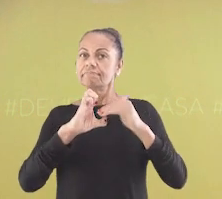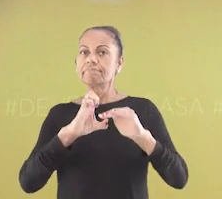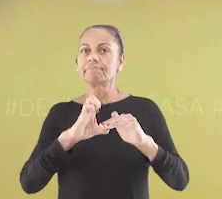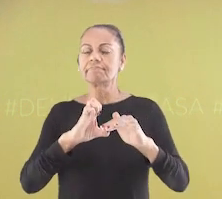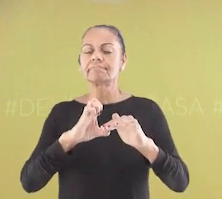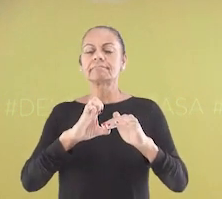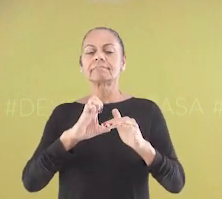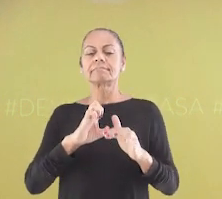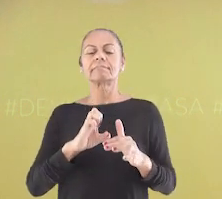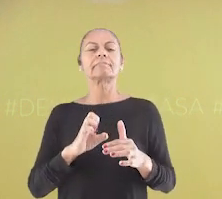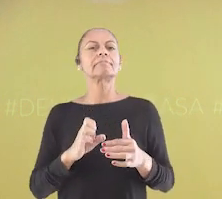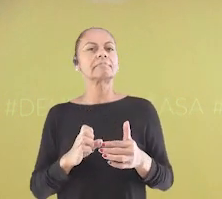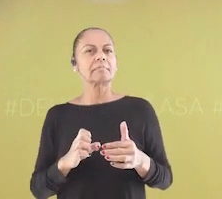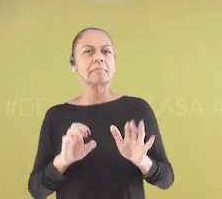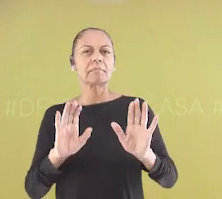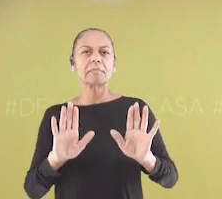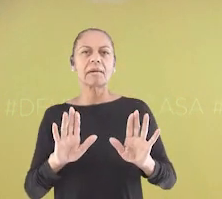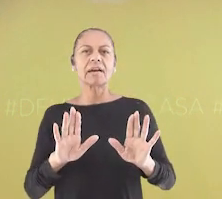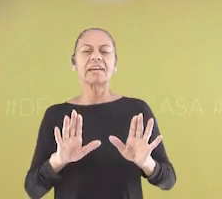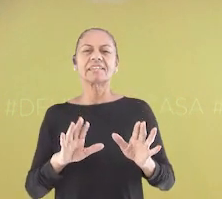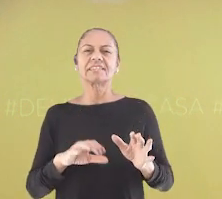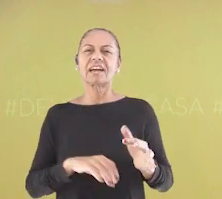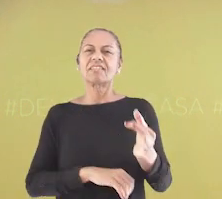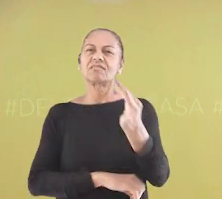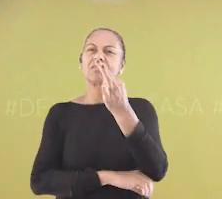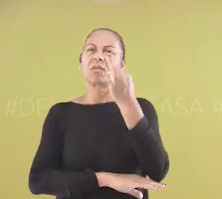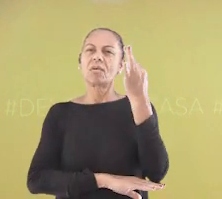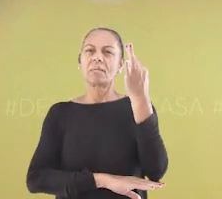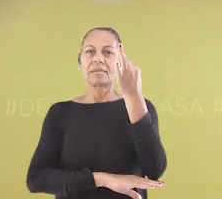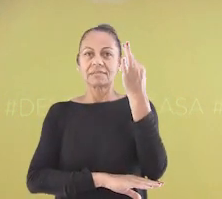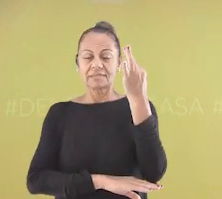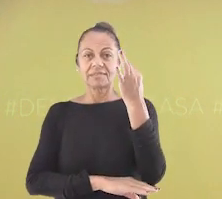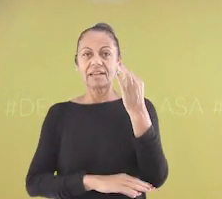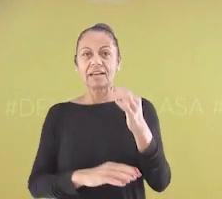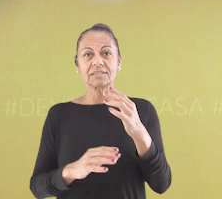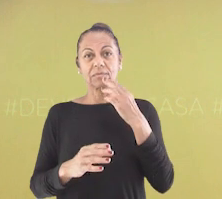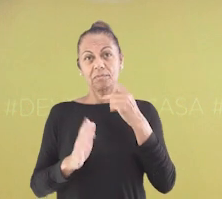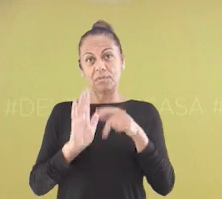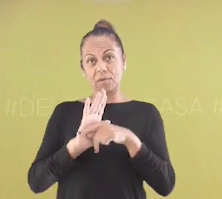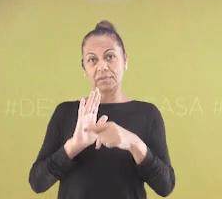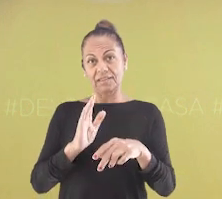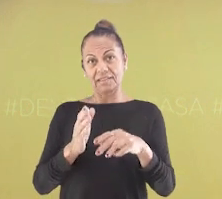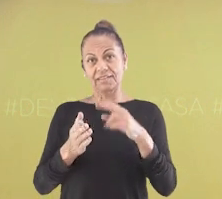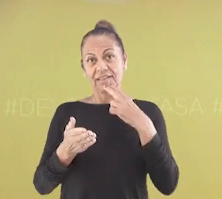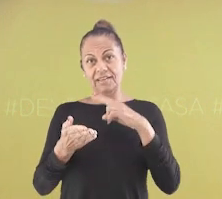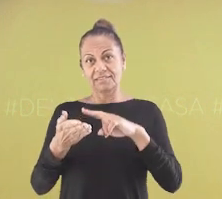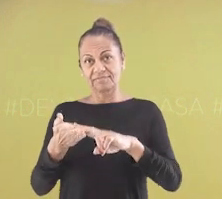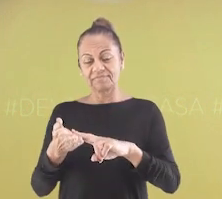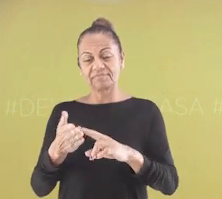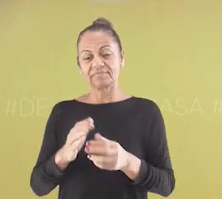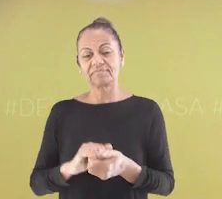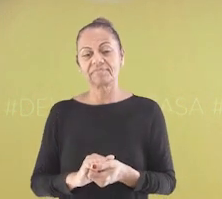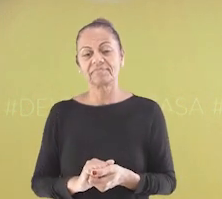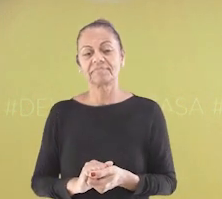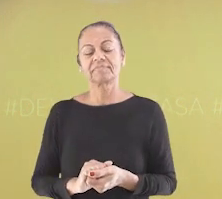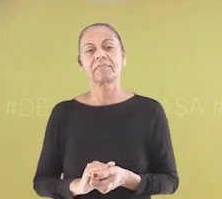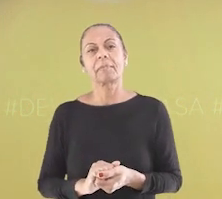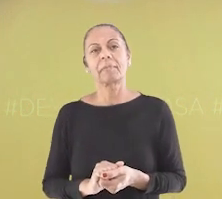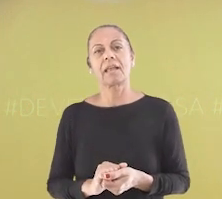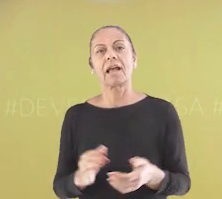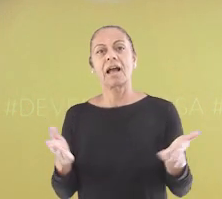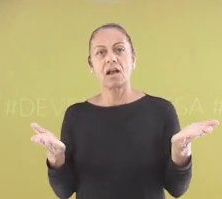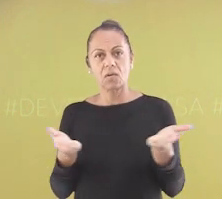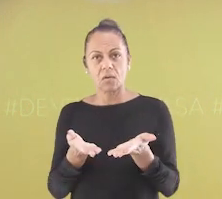uma matéria específica e enviá-la diretamente ao editor. O e-mail torna essa comunicação mais ágil, porém mantém as formalidades da